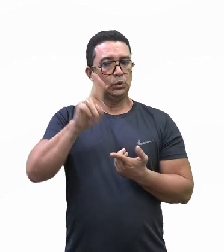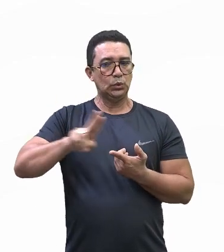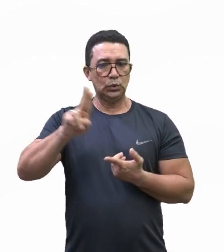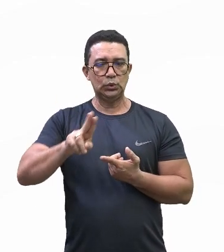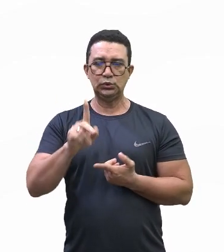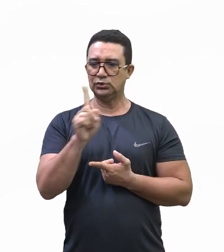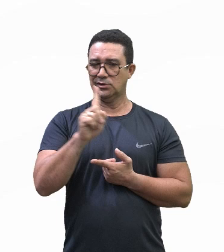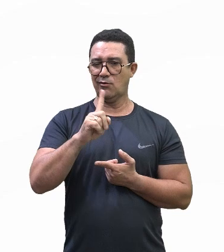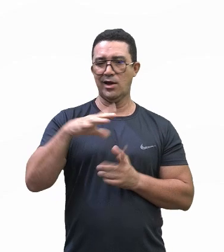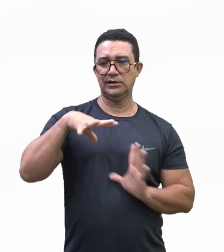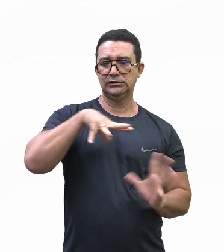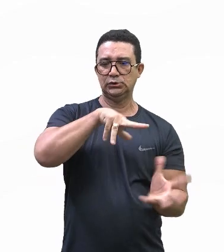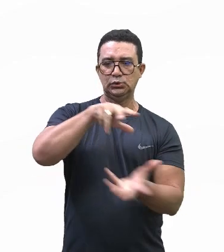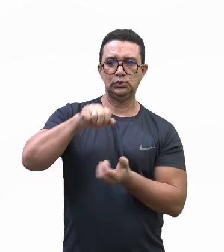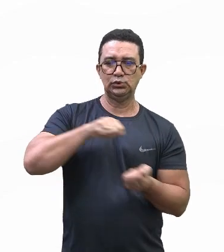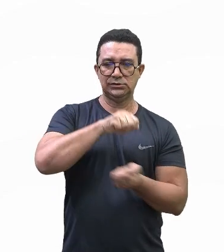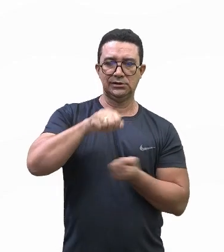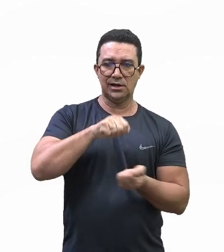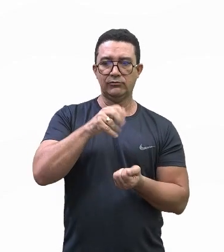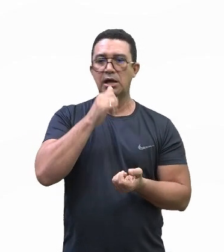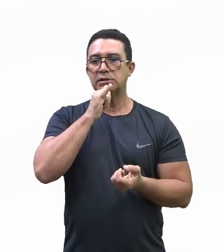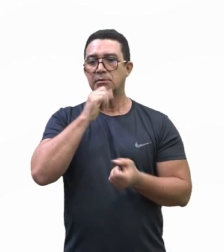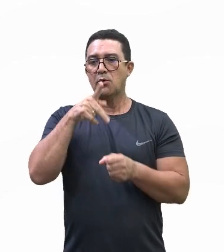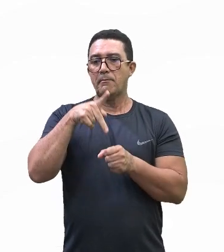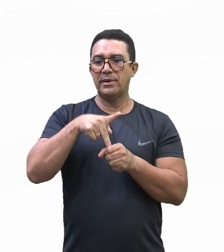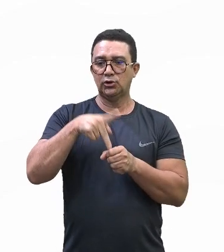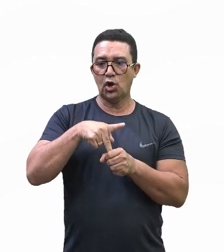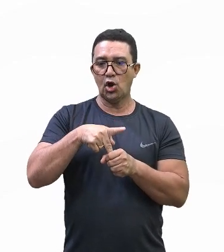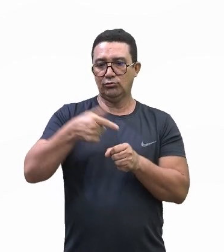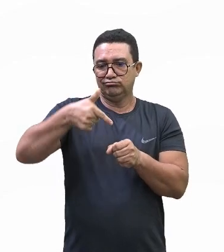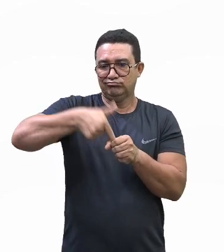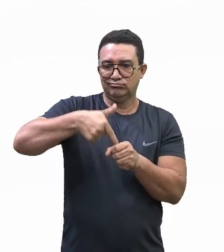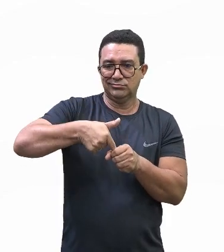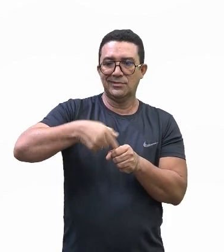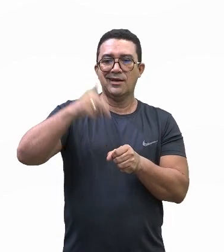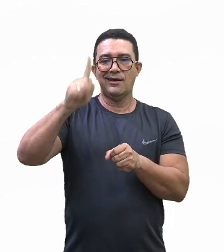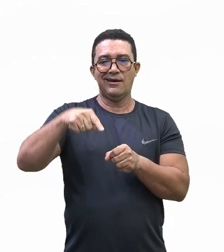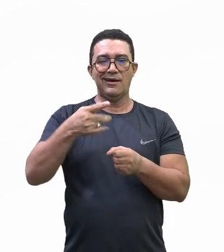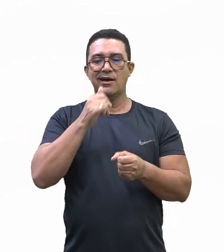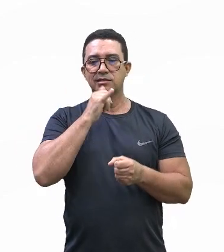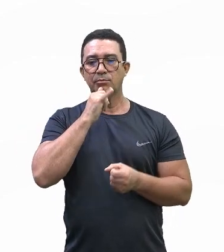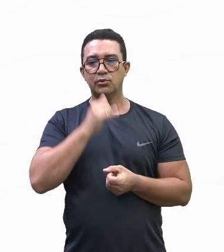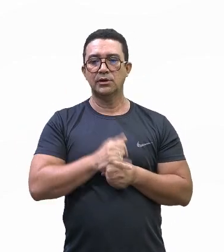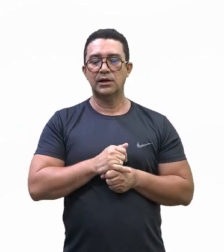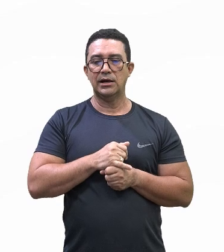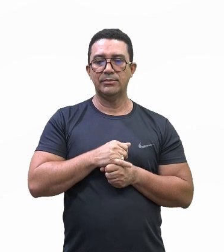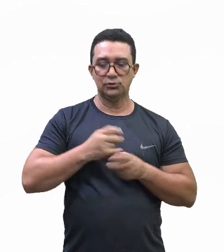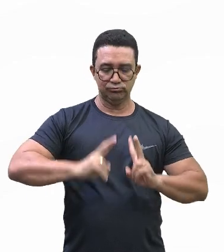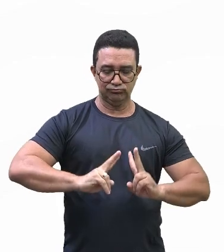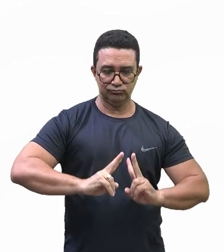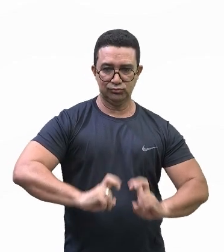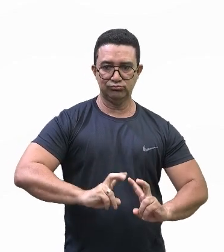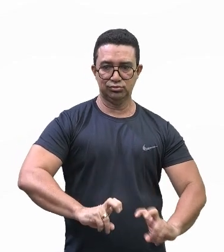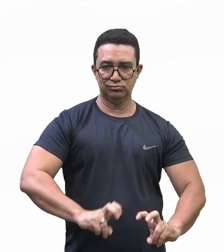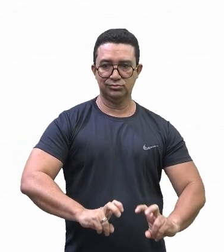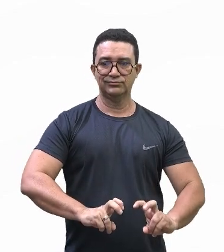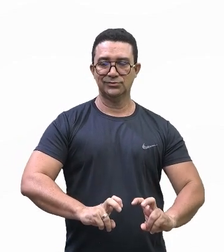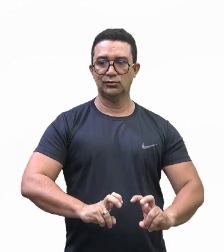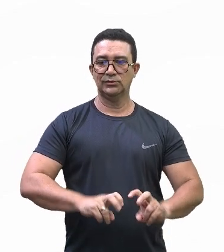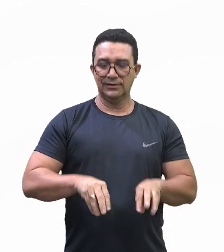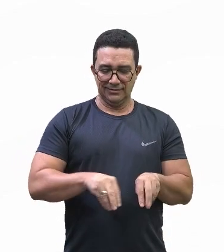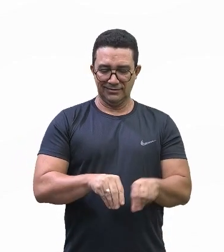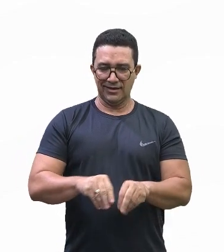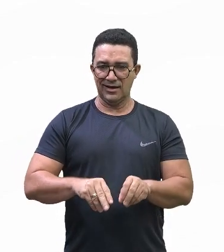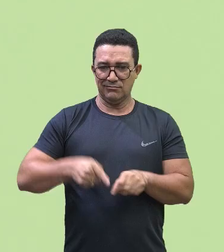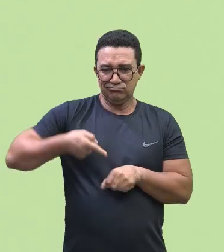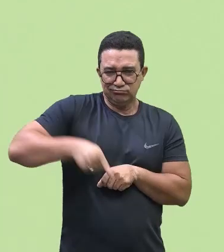do petróleo, a gente está falando de um recurso não renovável, né, porque ele é de uma fonte fóssil, que